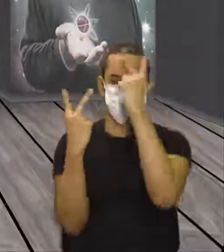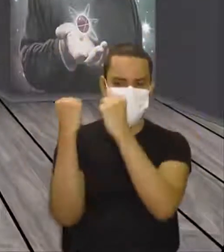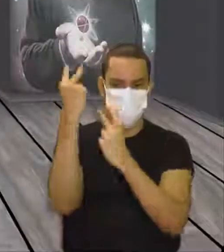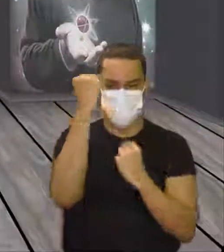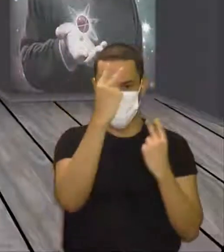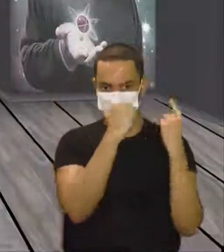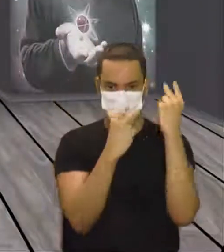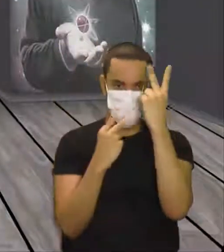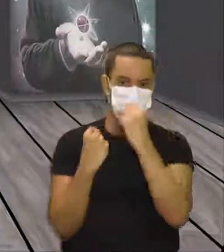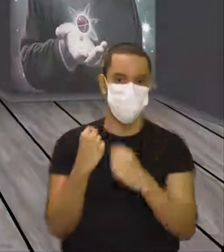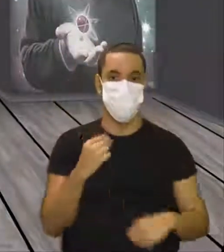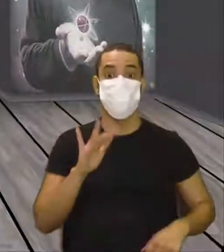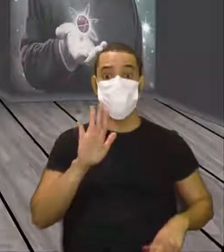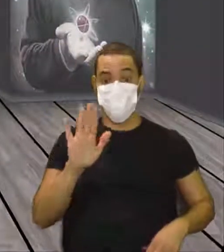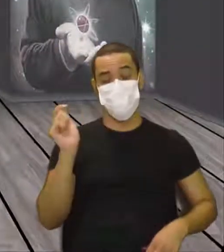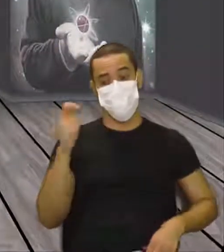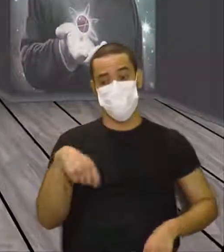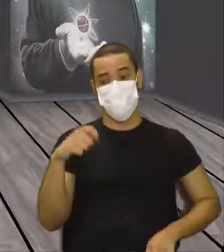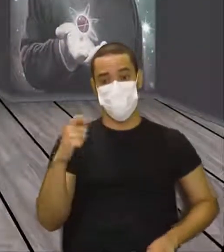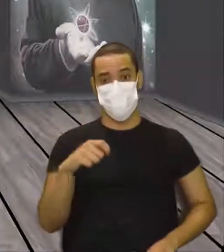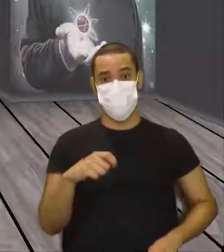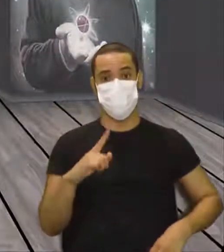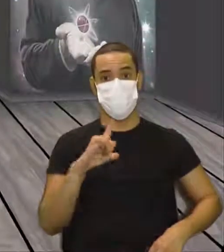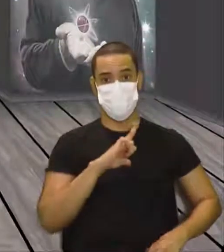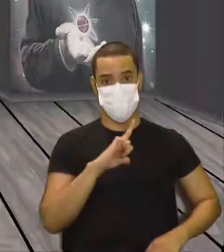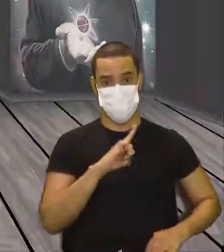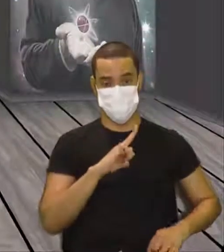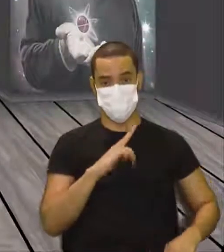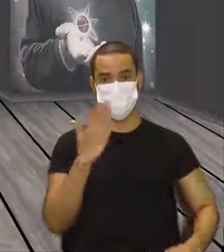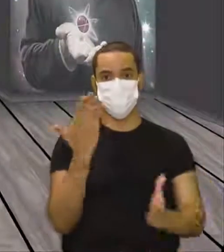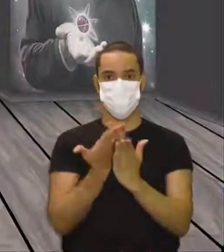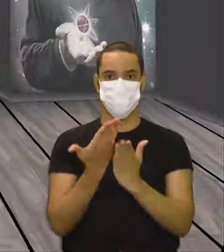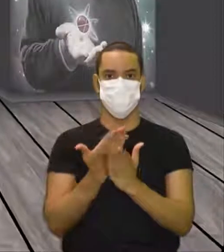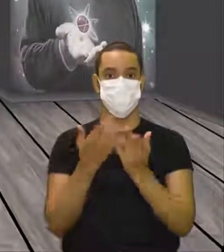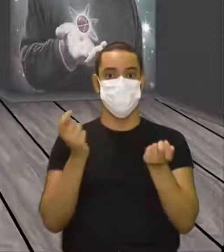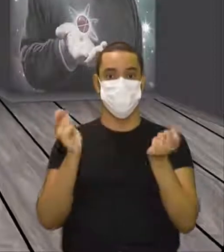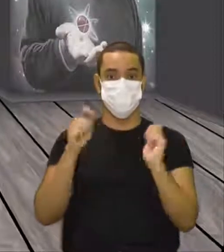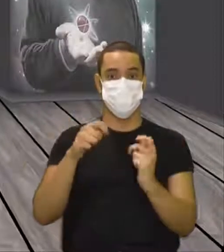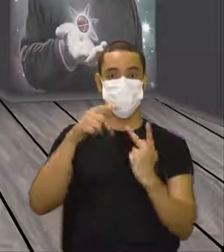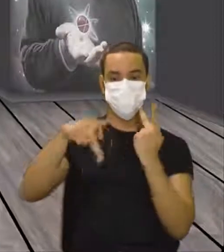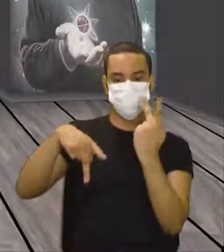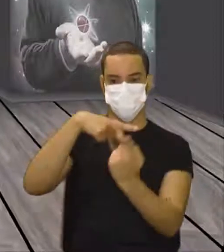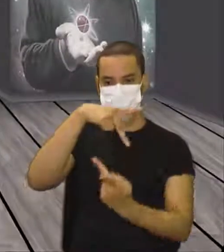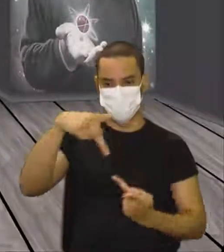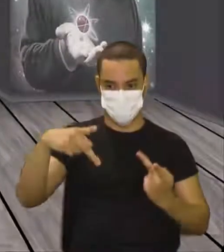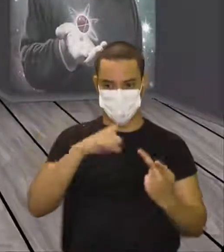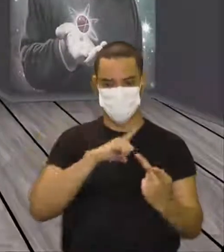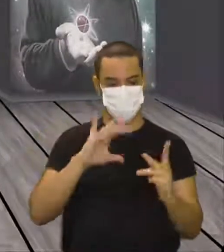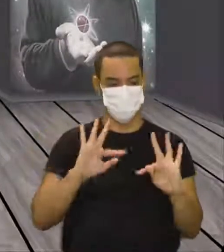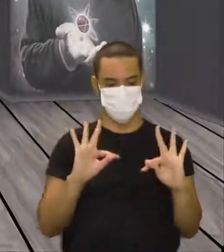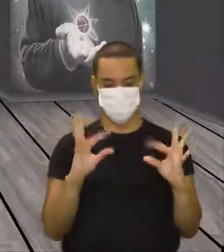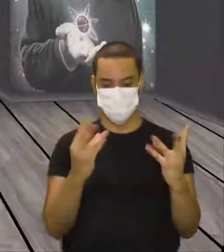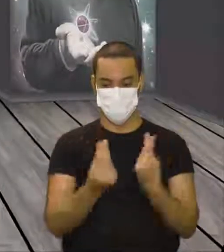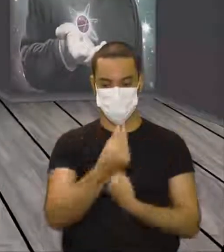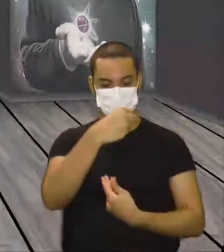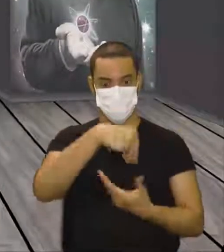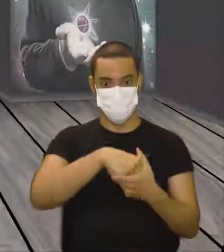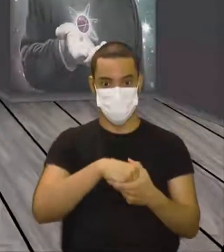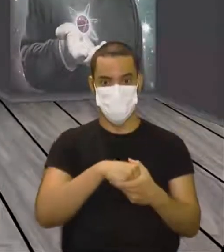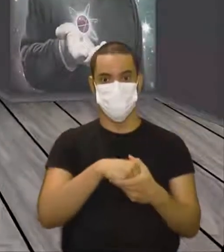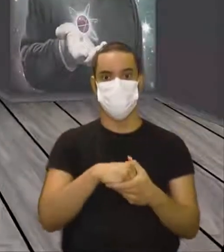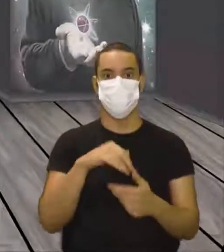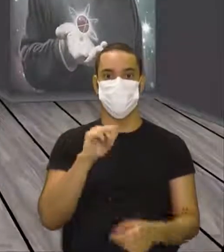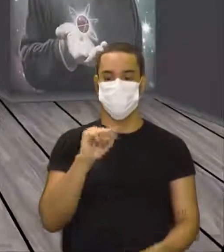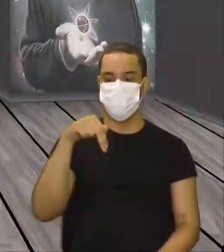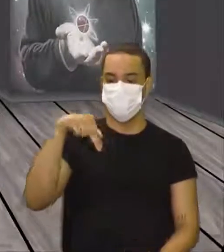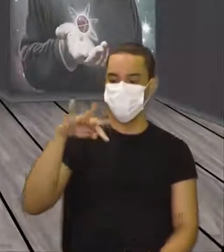quantidade de antimatéria. Existem estudos que pode, em alguma parte do universo, ser tudo constituído somente de antimatéria. Só